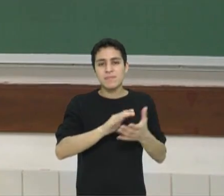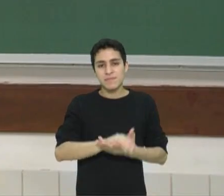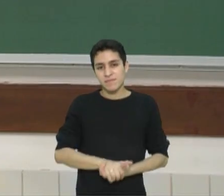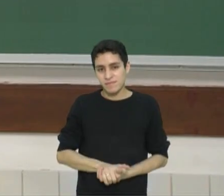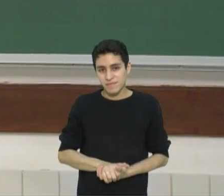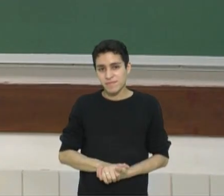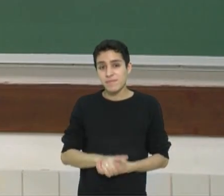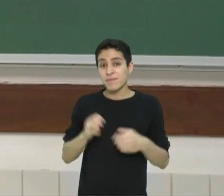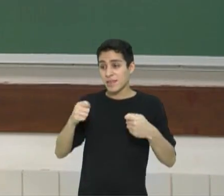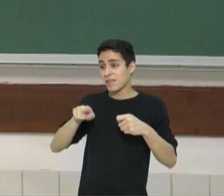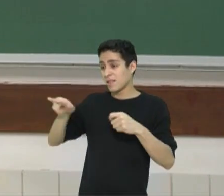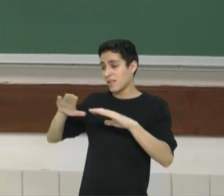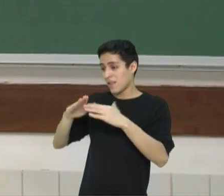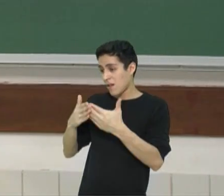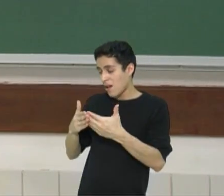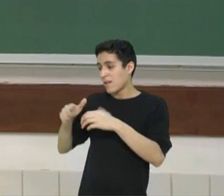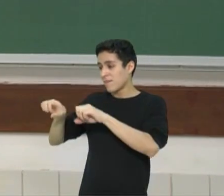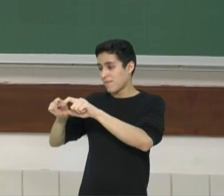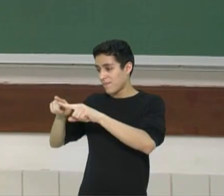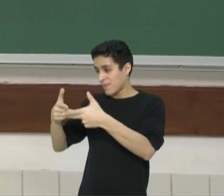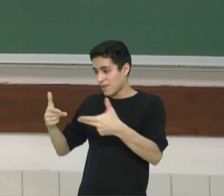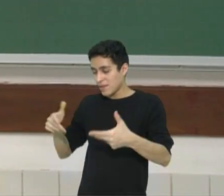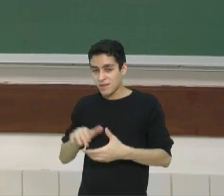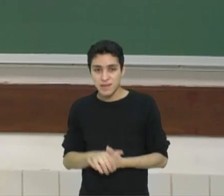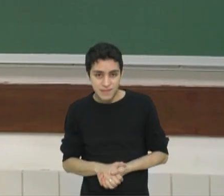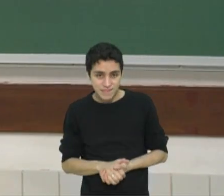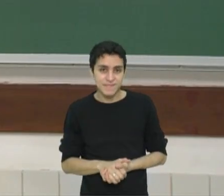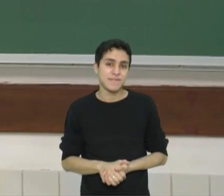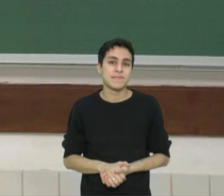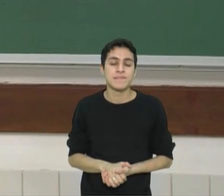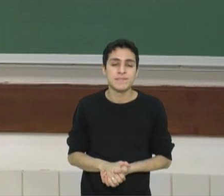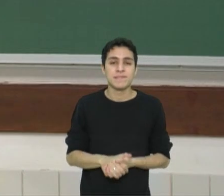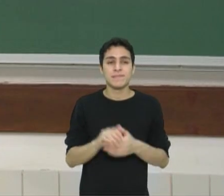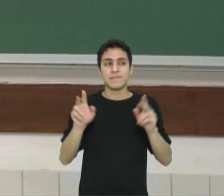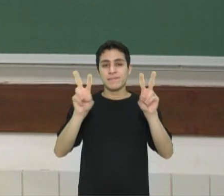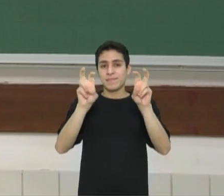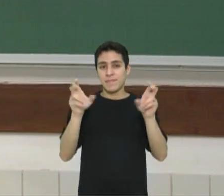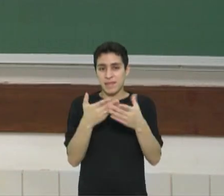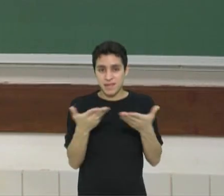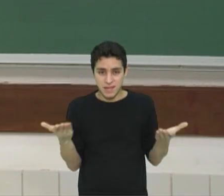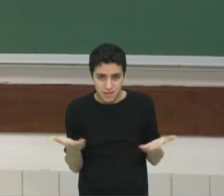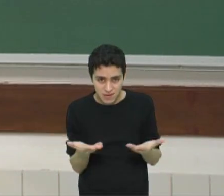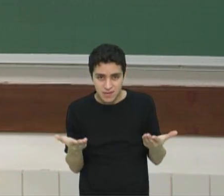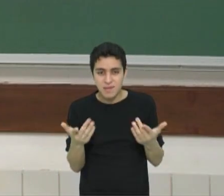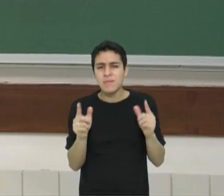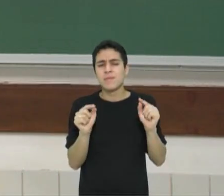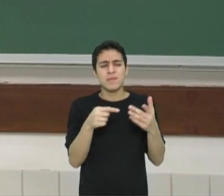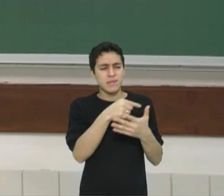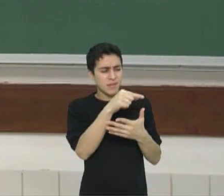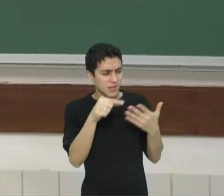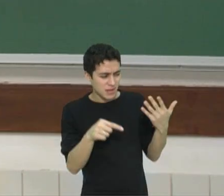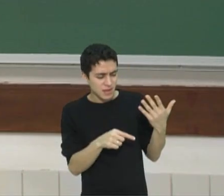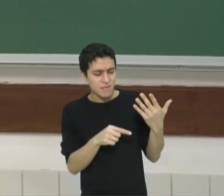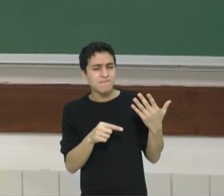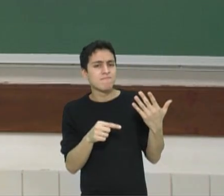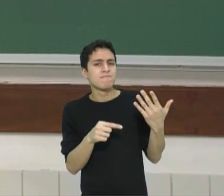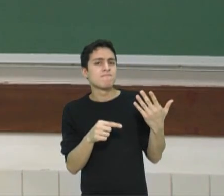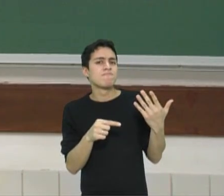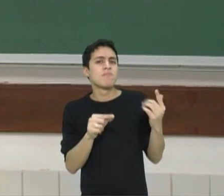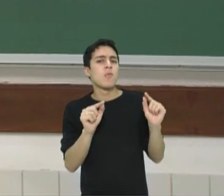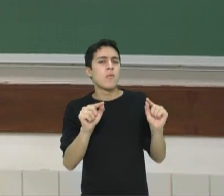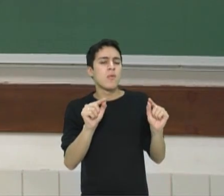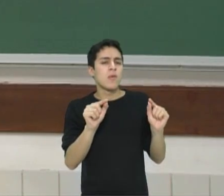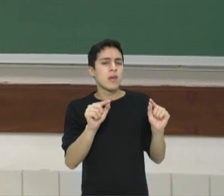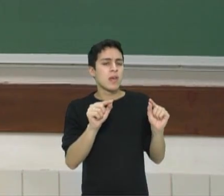material impresso Beleza o tema da nossa aula de hoje é importantíssimo aspectos socioambientais da